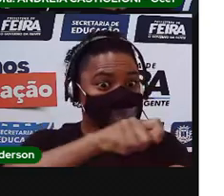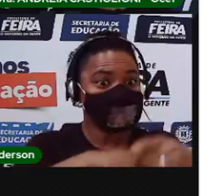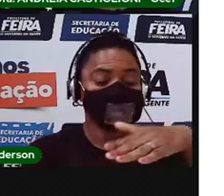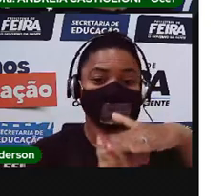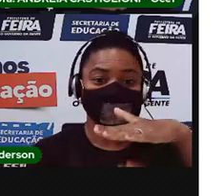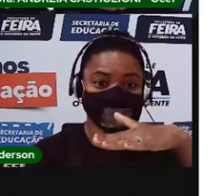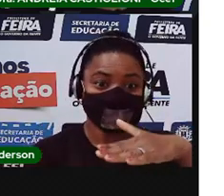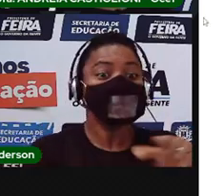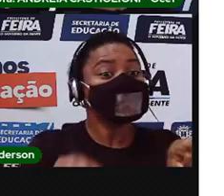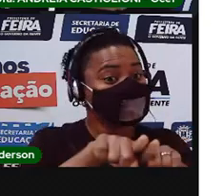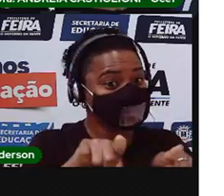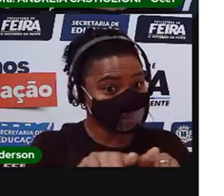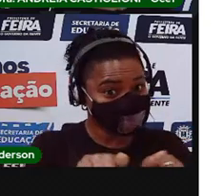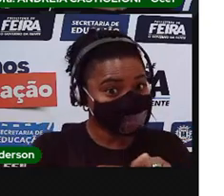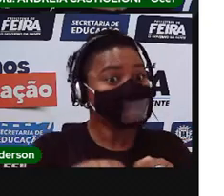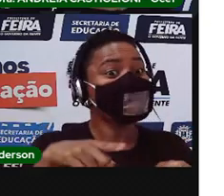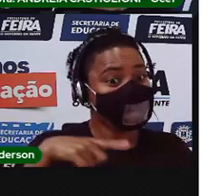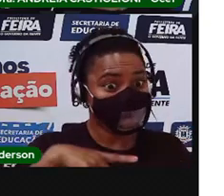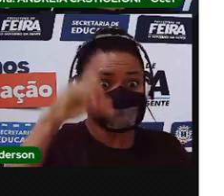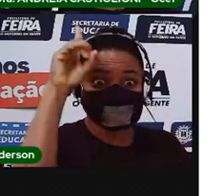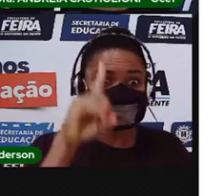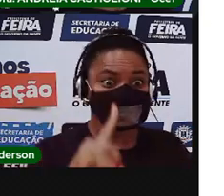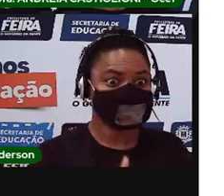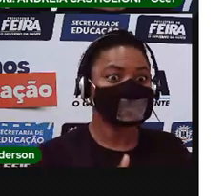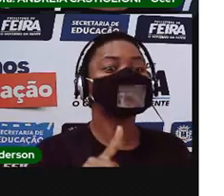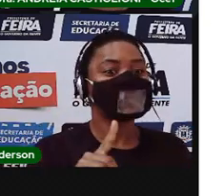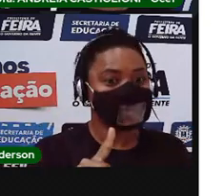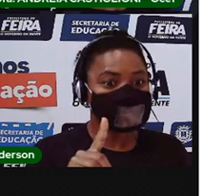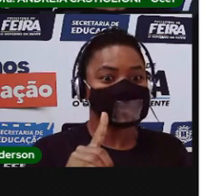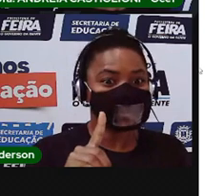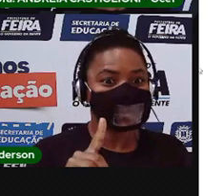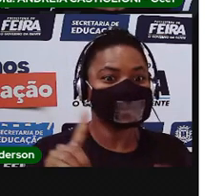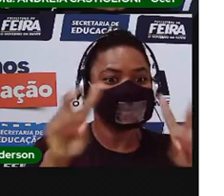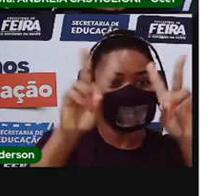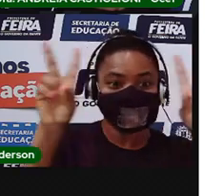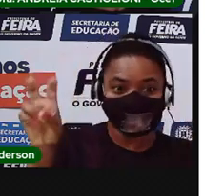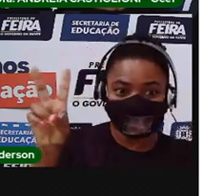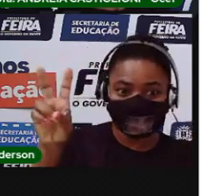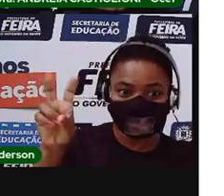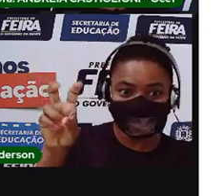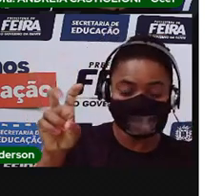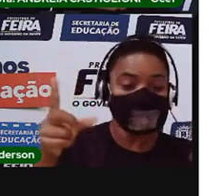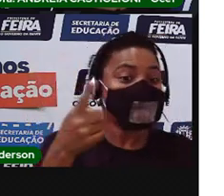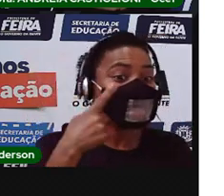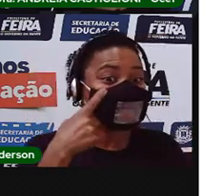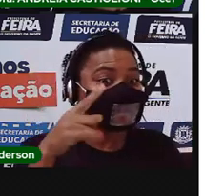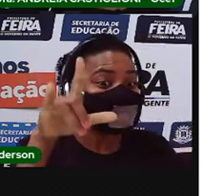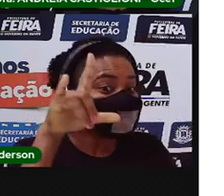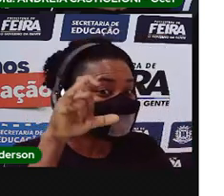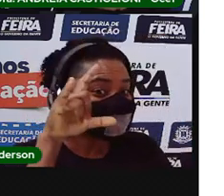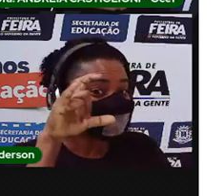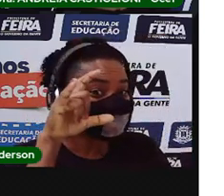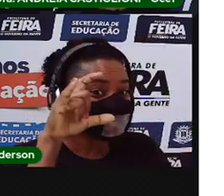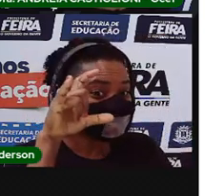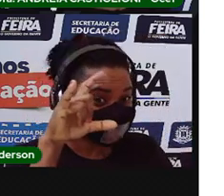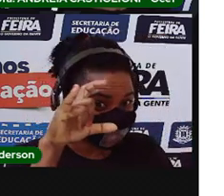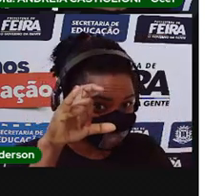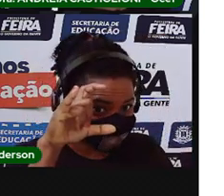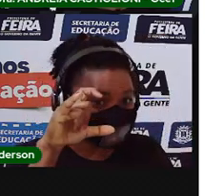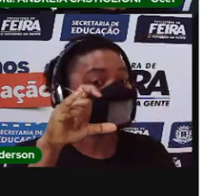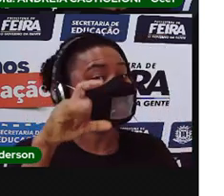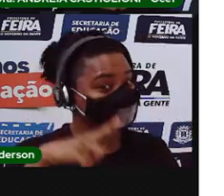e diretora criativa do programa Olha Só, que rola pelo Instagram através do